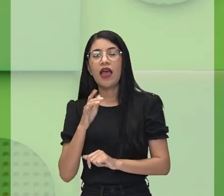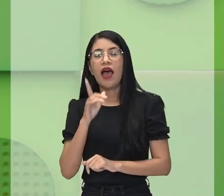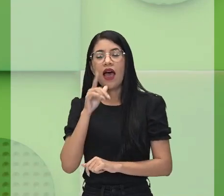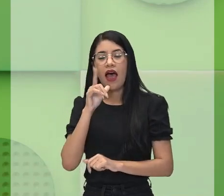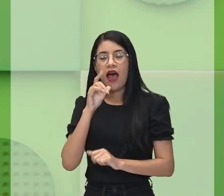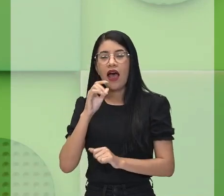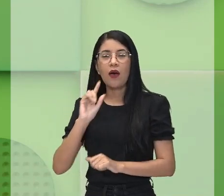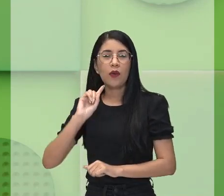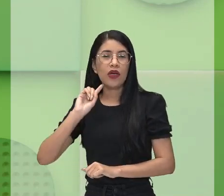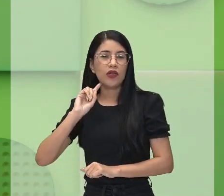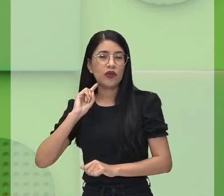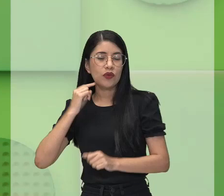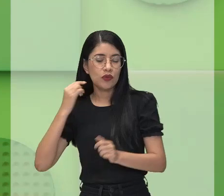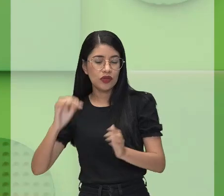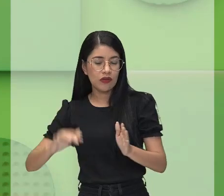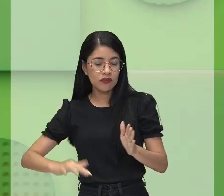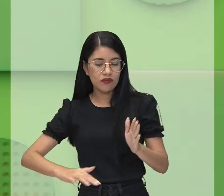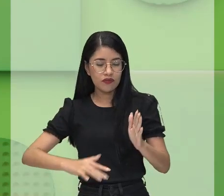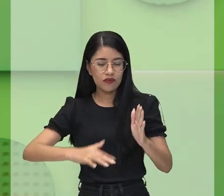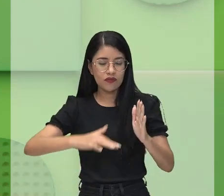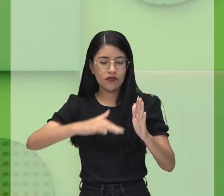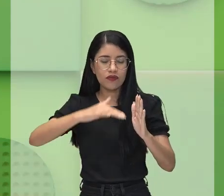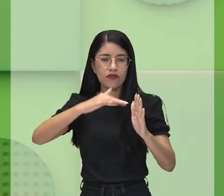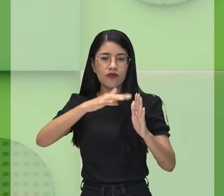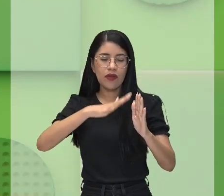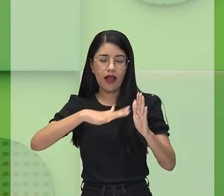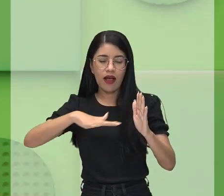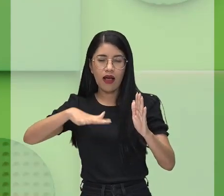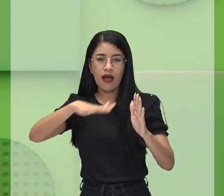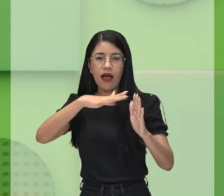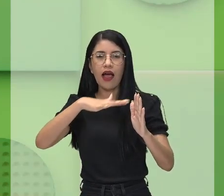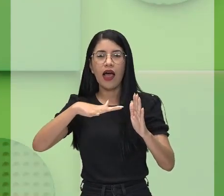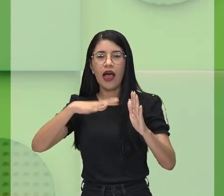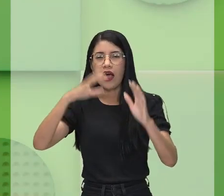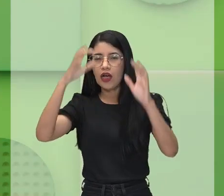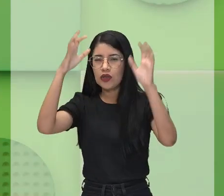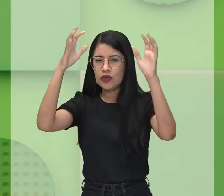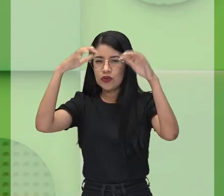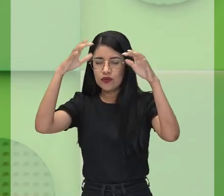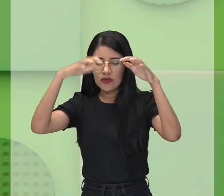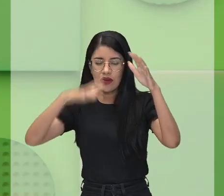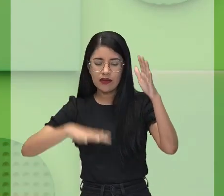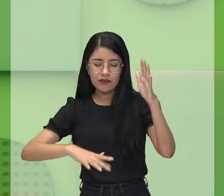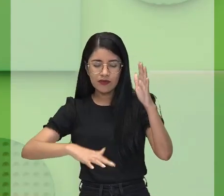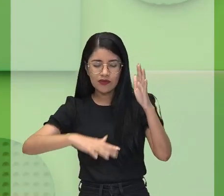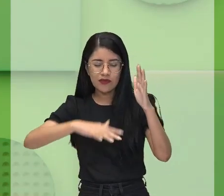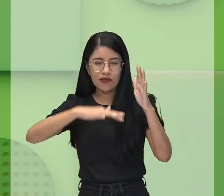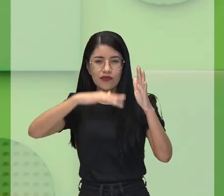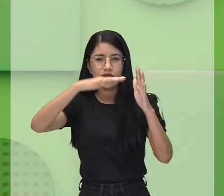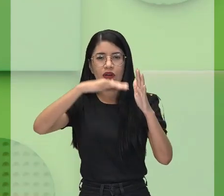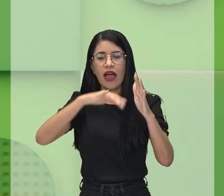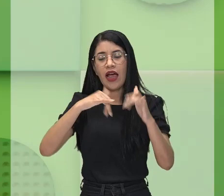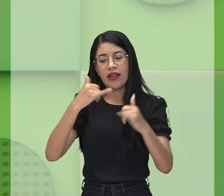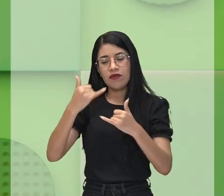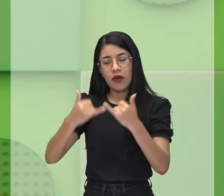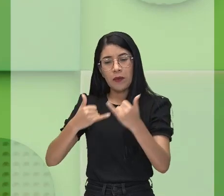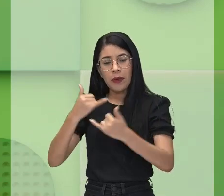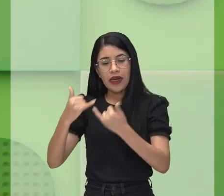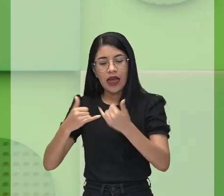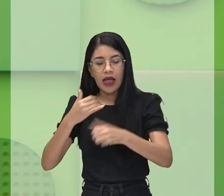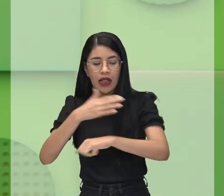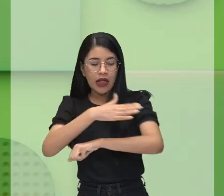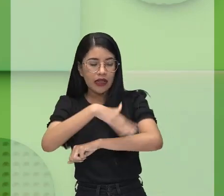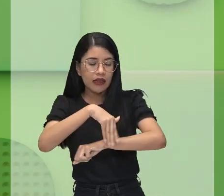água inundou aquele local, em uma chuva forte, que você foi brincar na